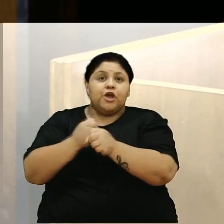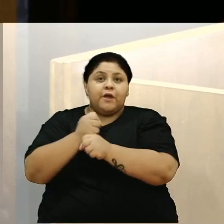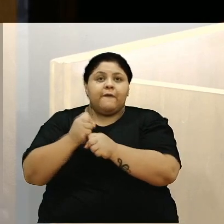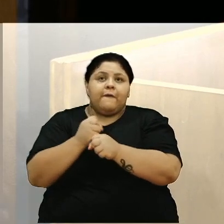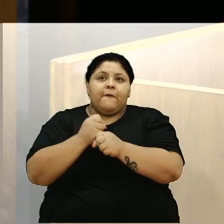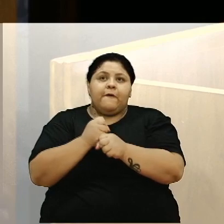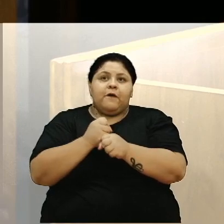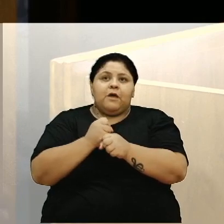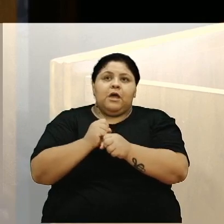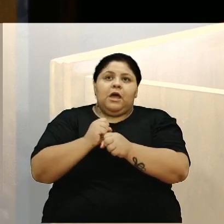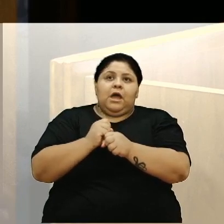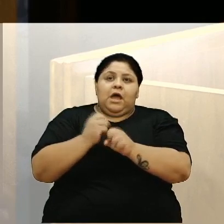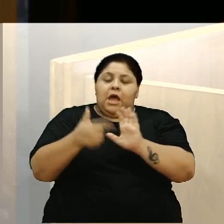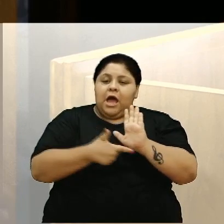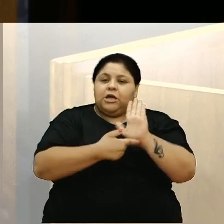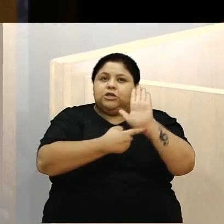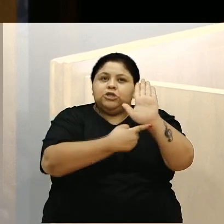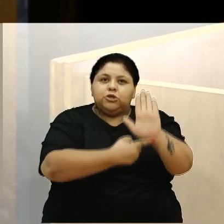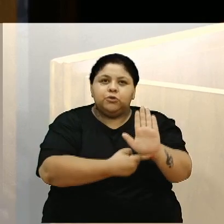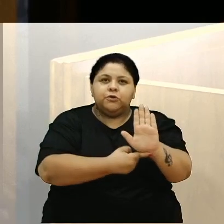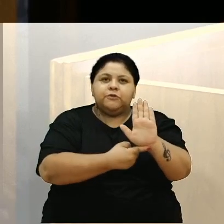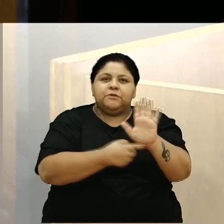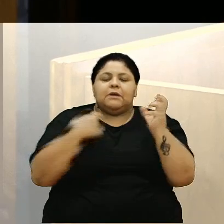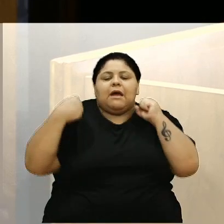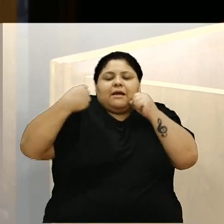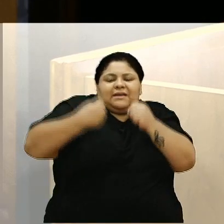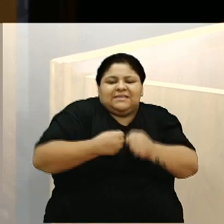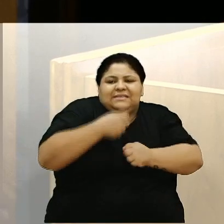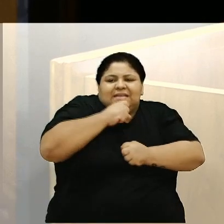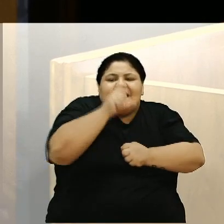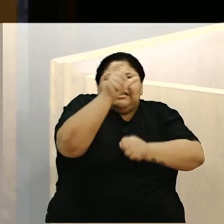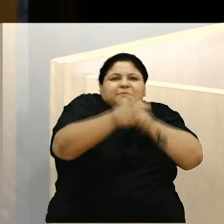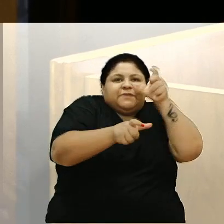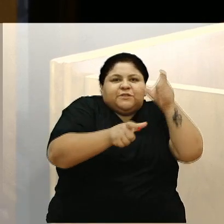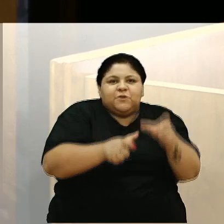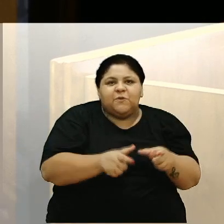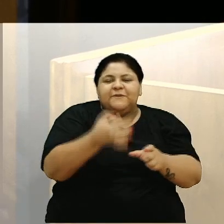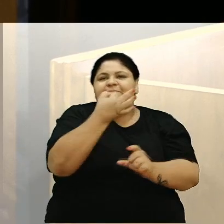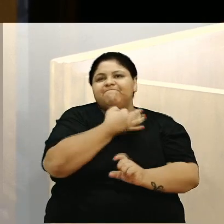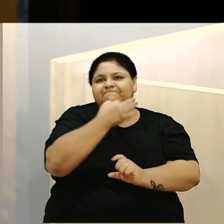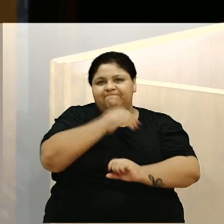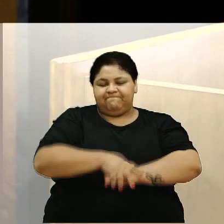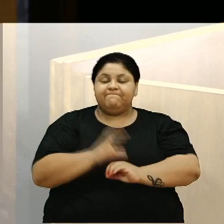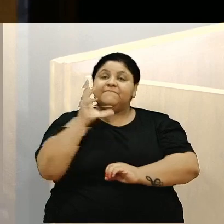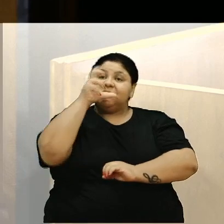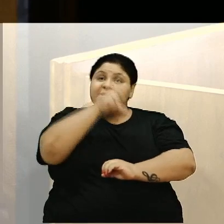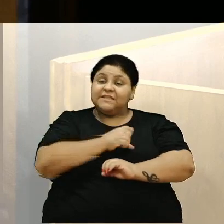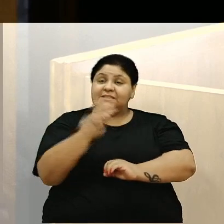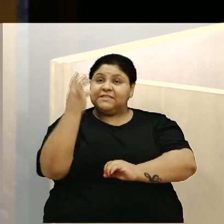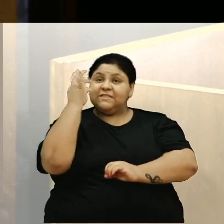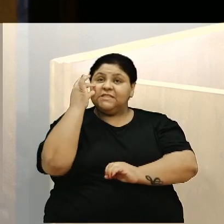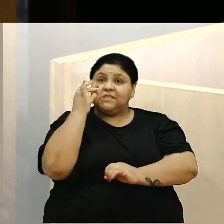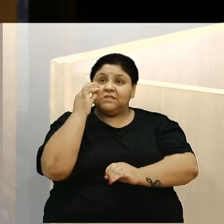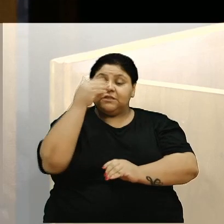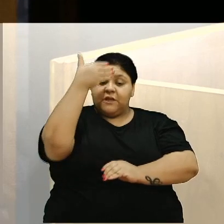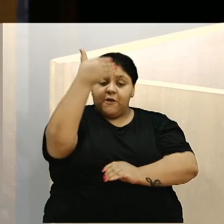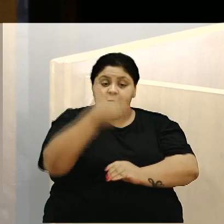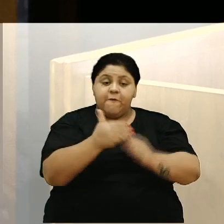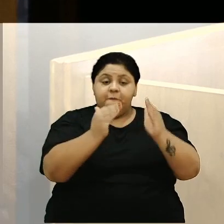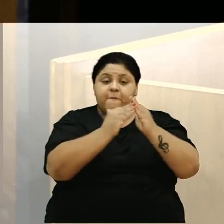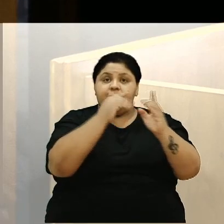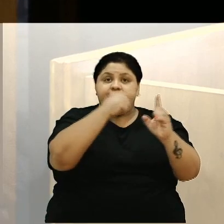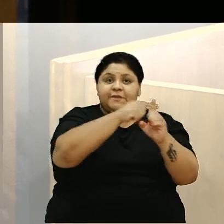aquece nossos irmãos necessitados em nossa cidade. Neste sábado estaremos presentes em frente à Catedral para mais uma vez abrir